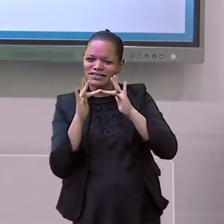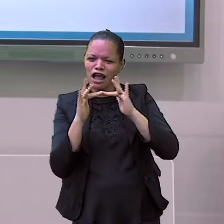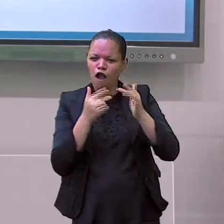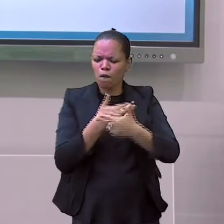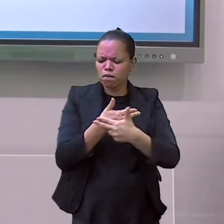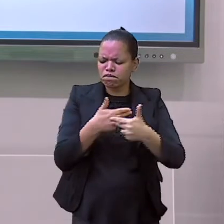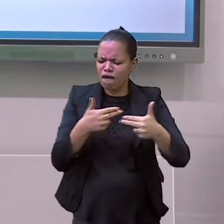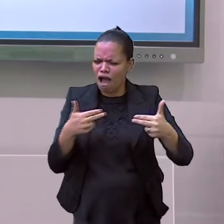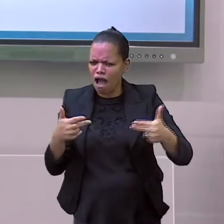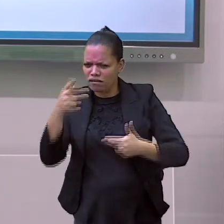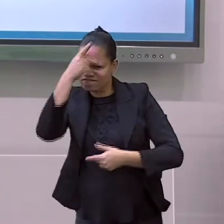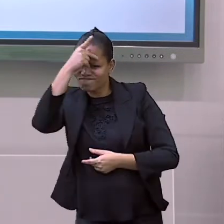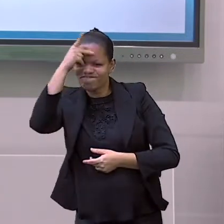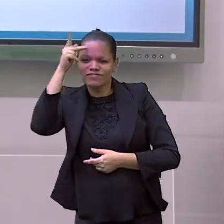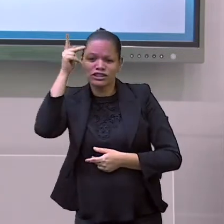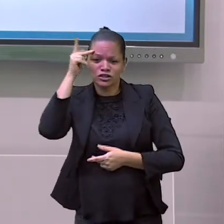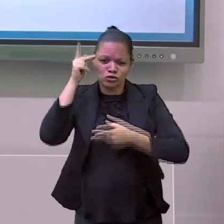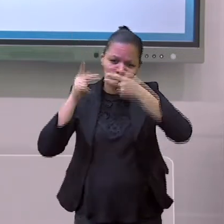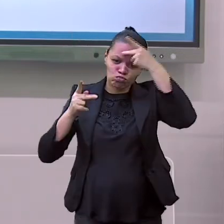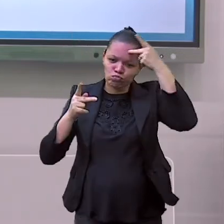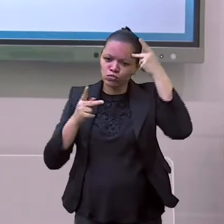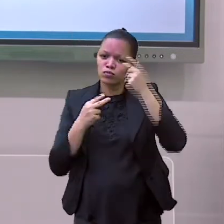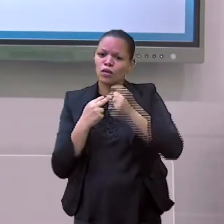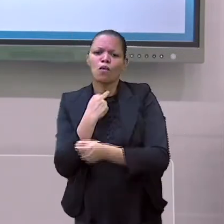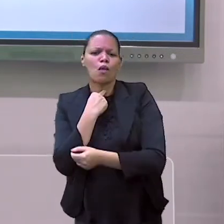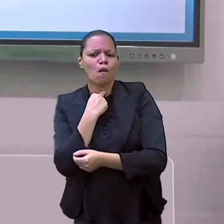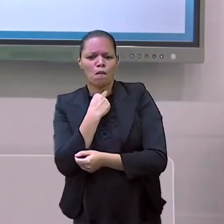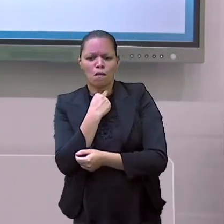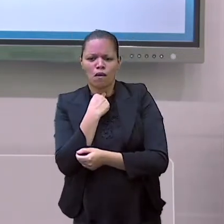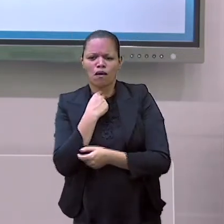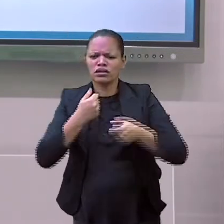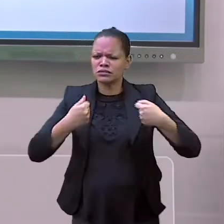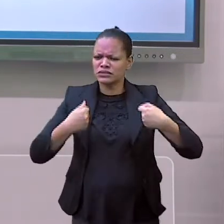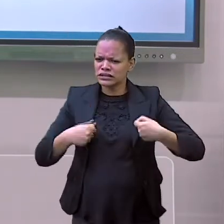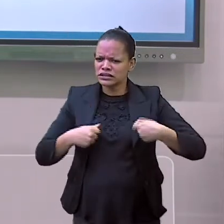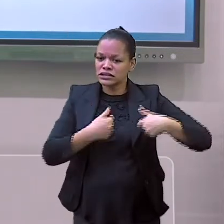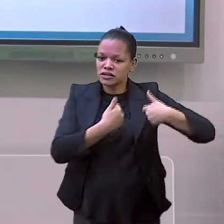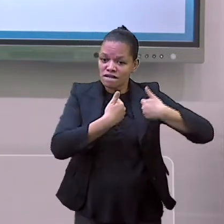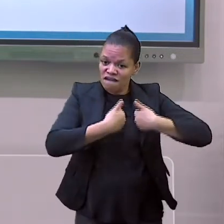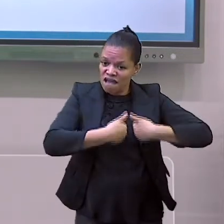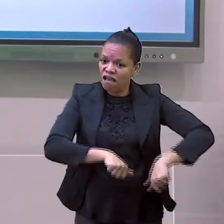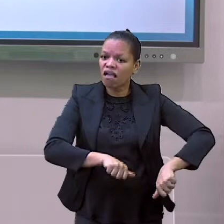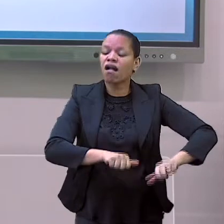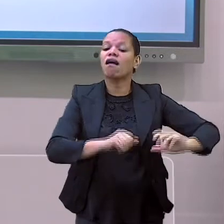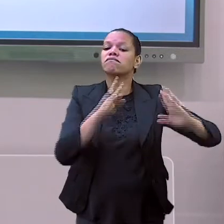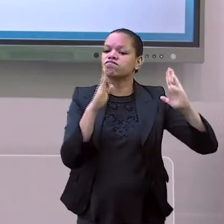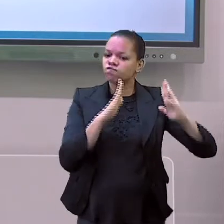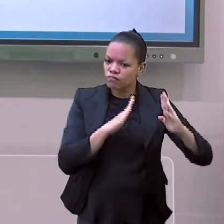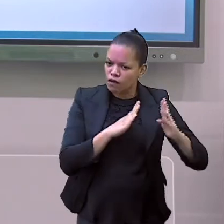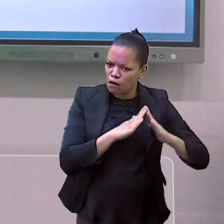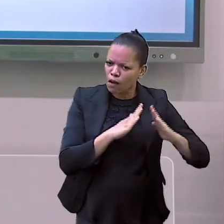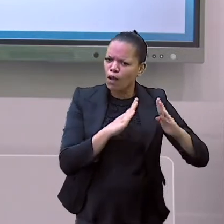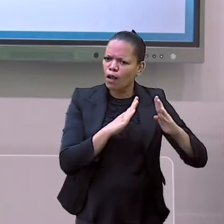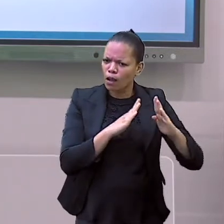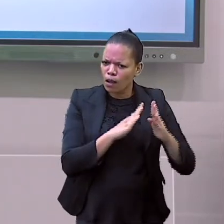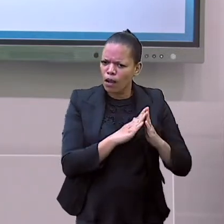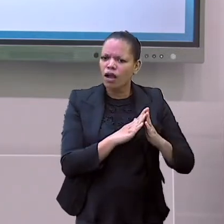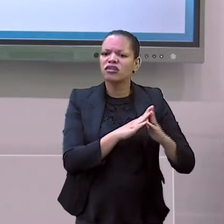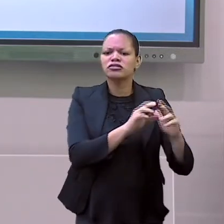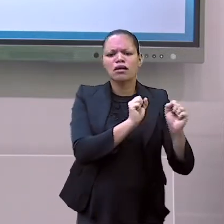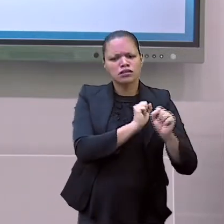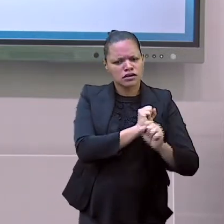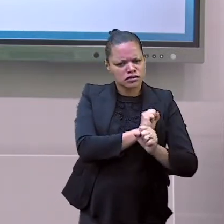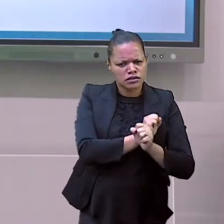de contágio, o ideal é o isolamento social, é ficar mesmo aí quieto na sua